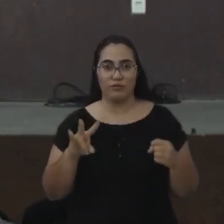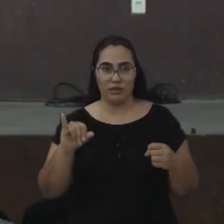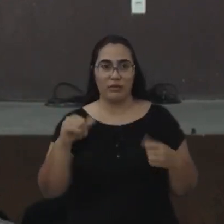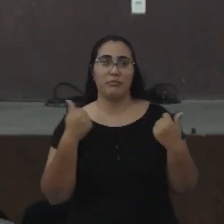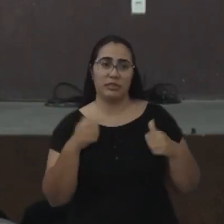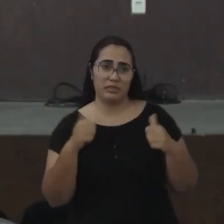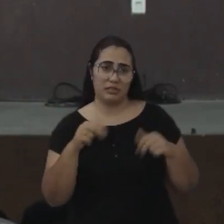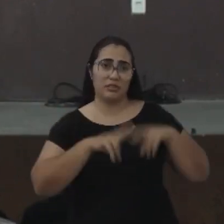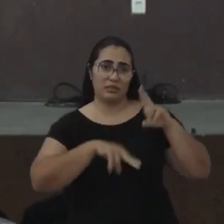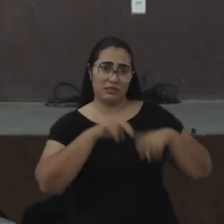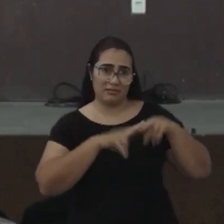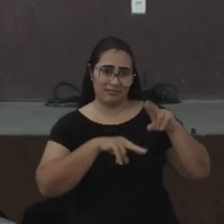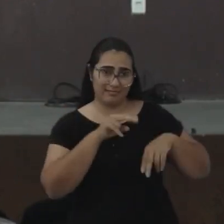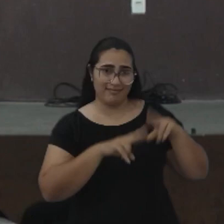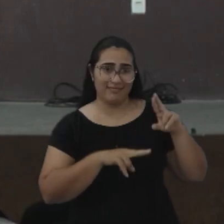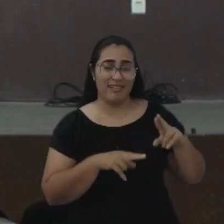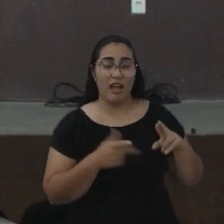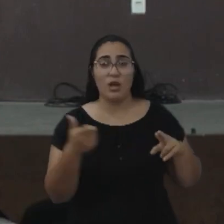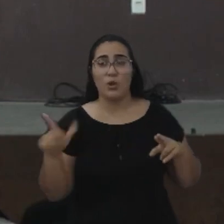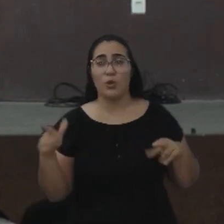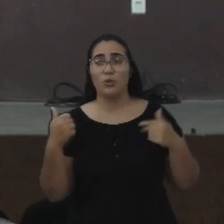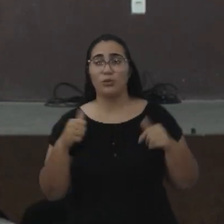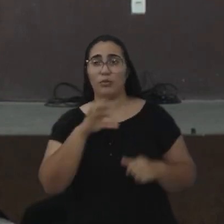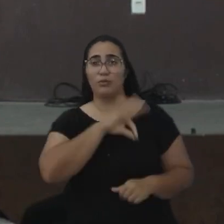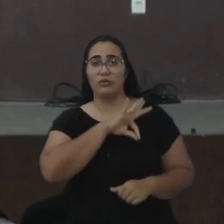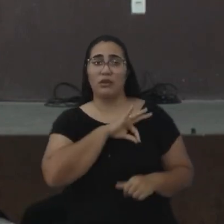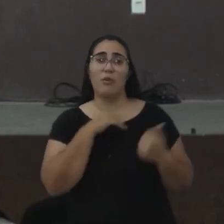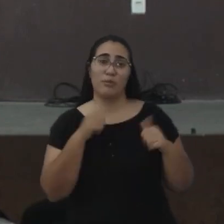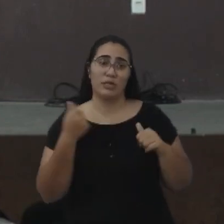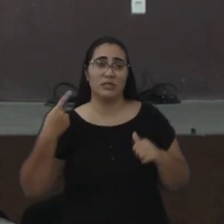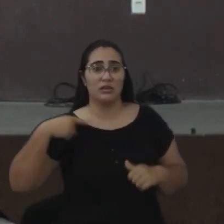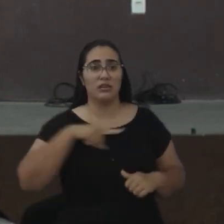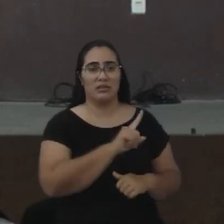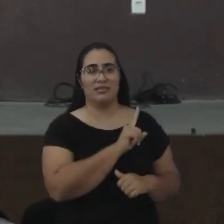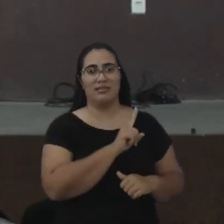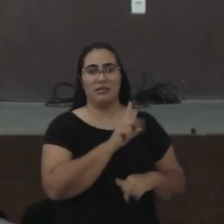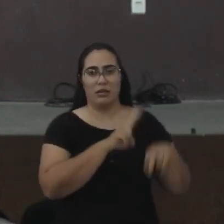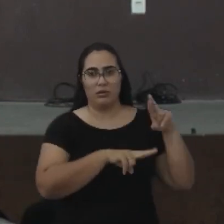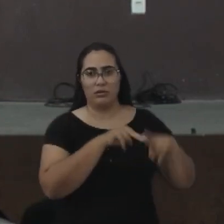estar lá, não tem como escapar, né? É o trabalho do cara. O cara vai estar lá.